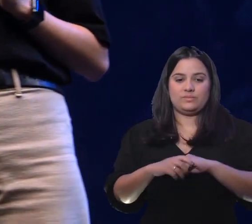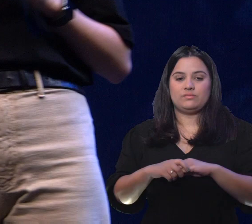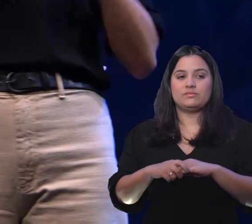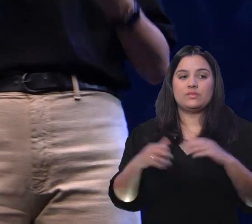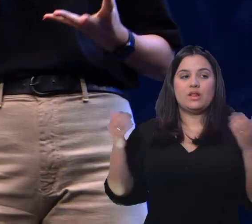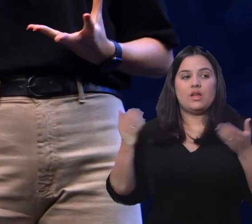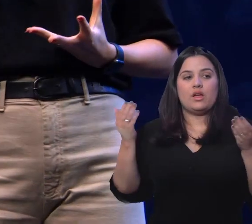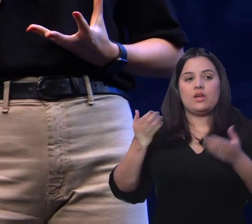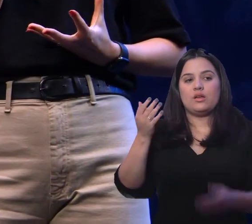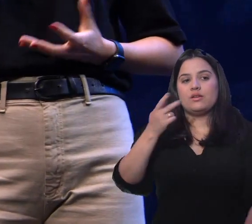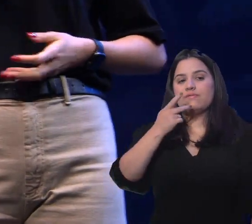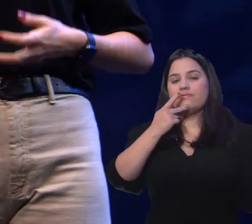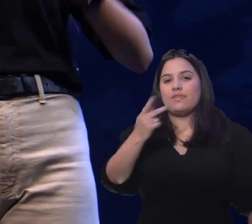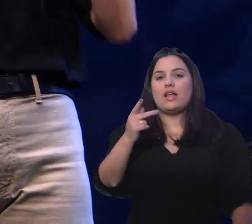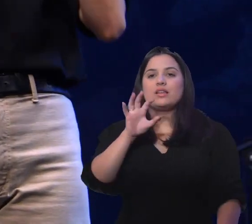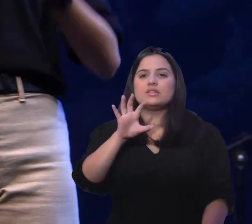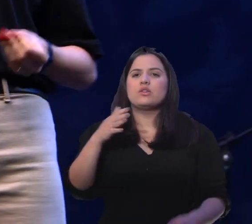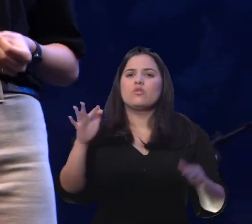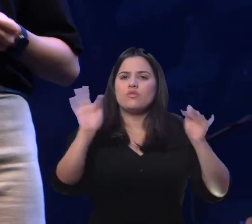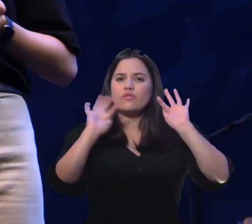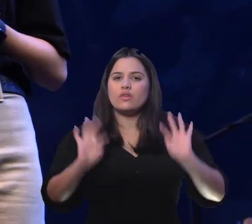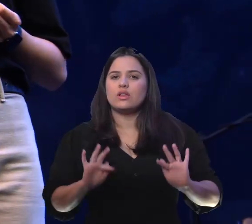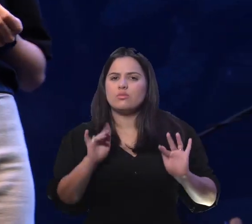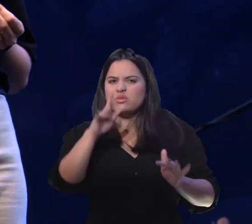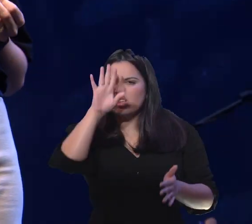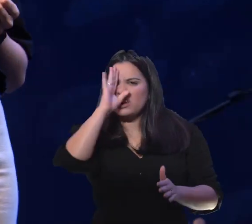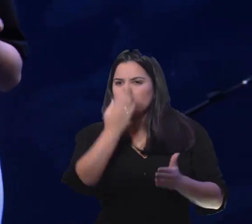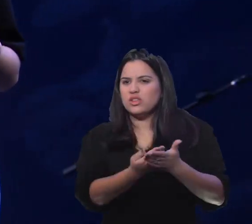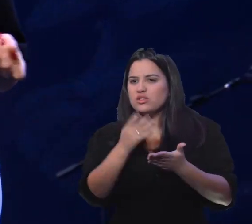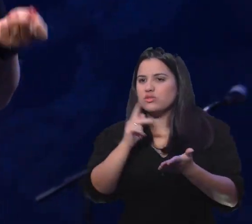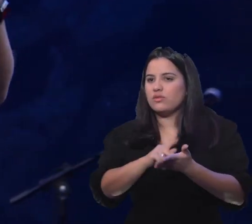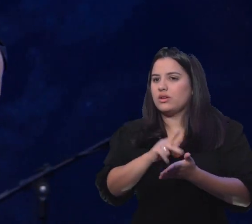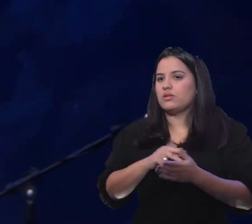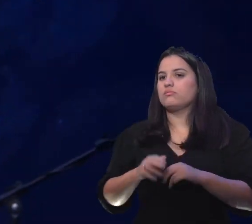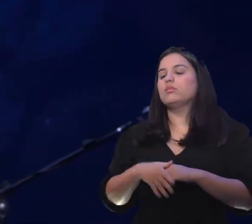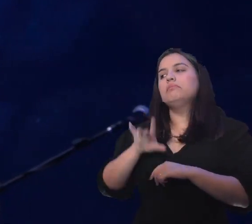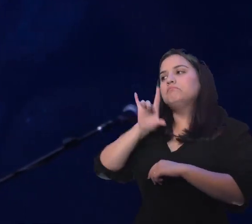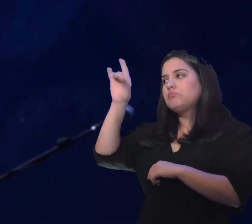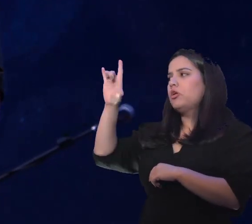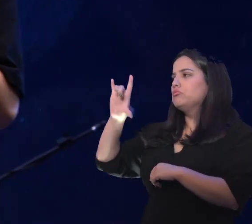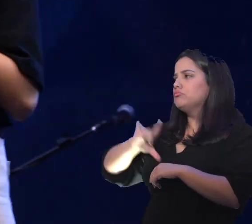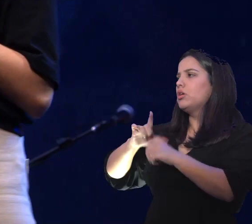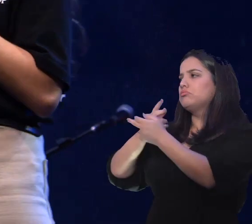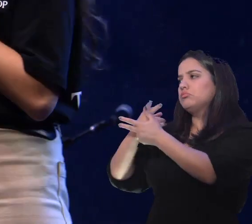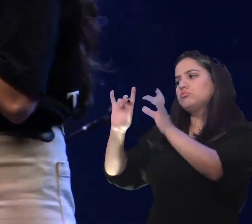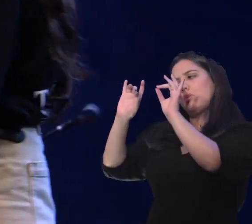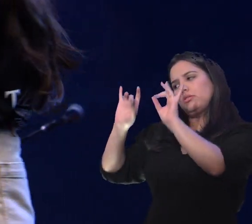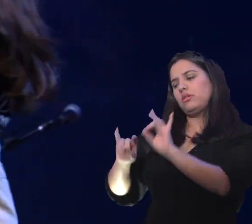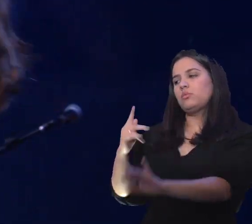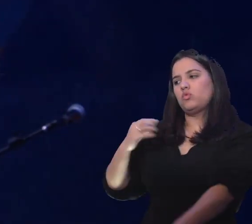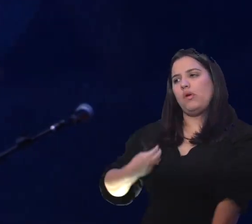Agora fala com um pouco mais de intensidade, como se você realmente acreditasse no que você está falando.